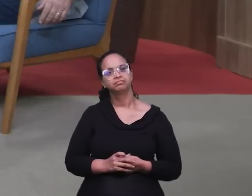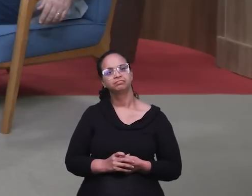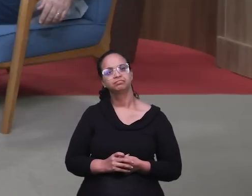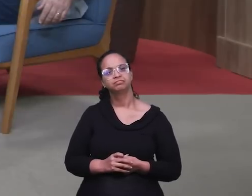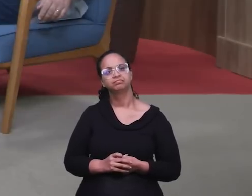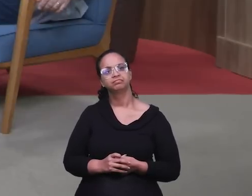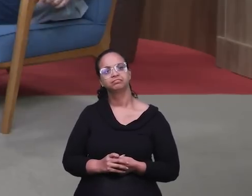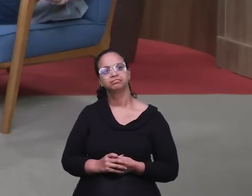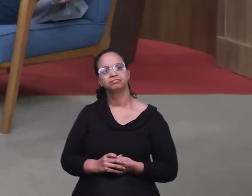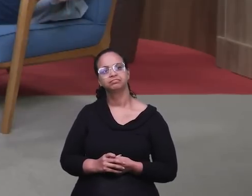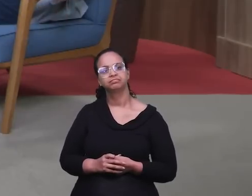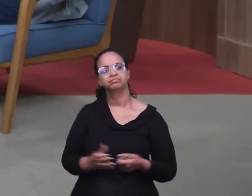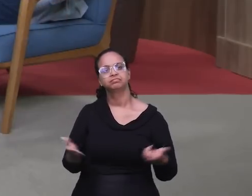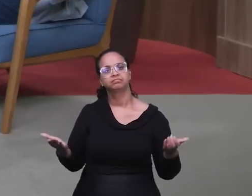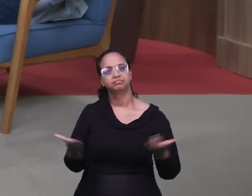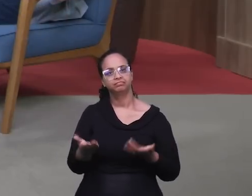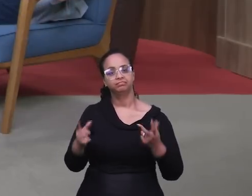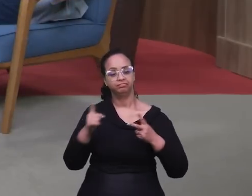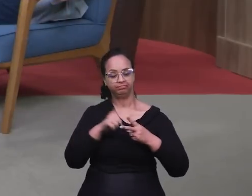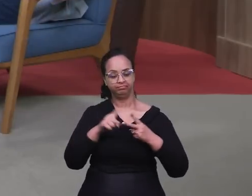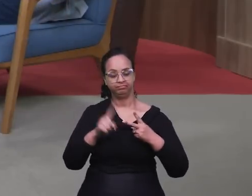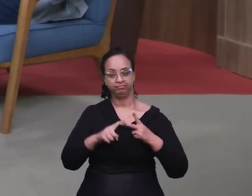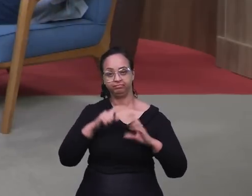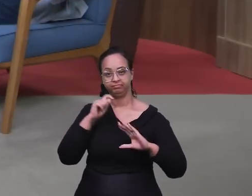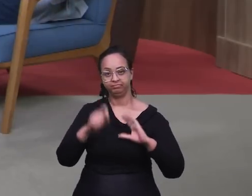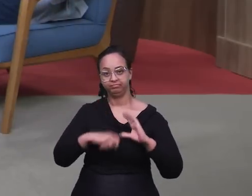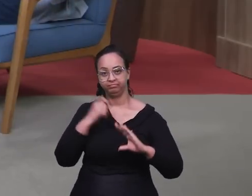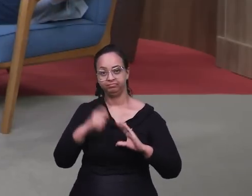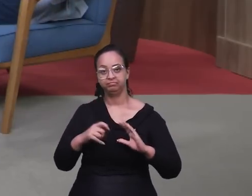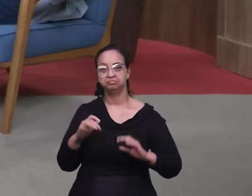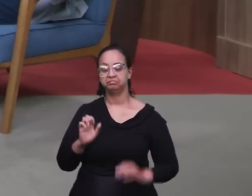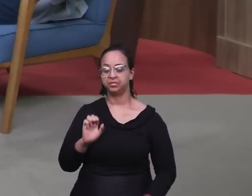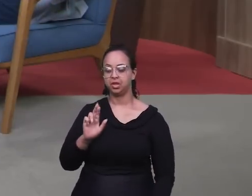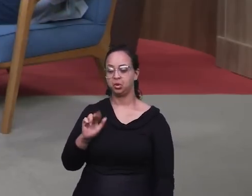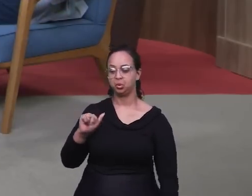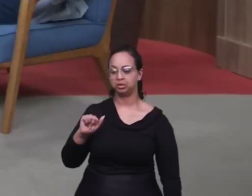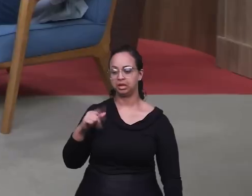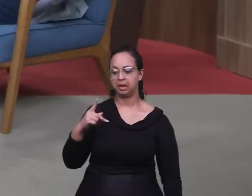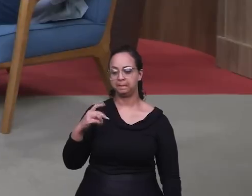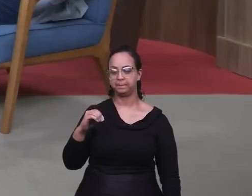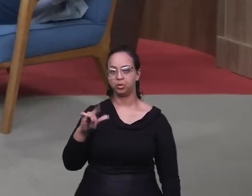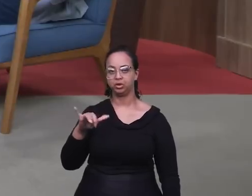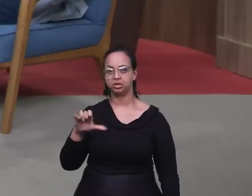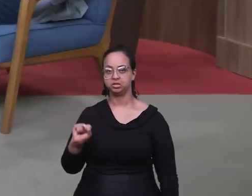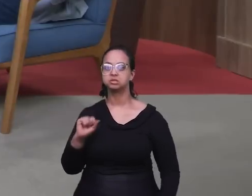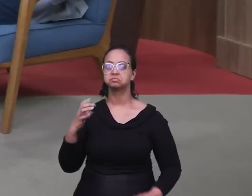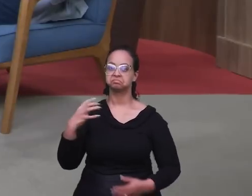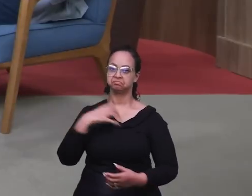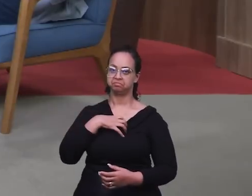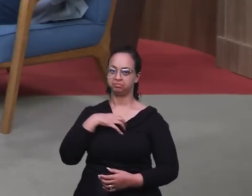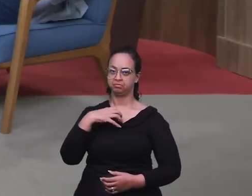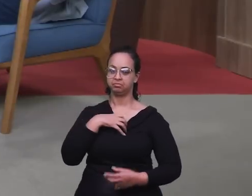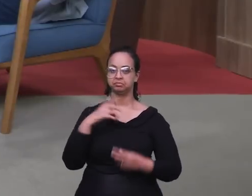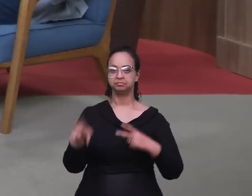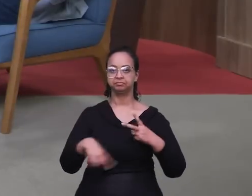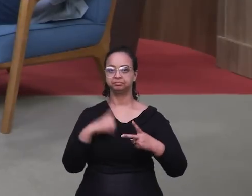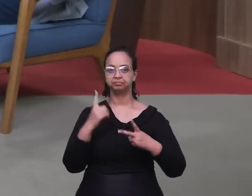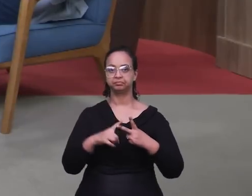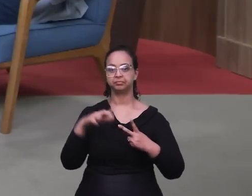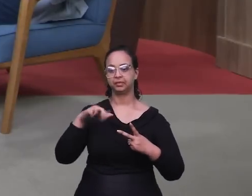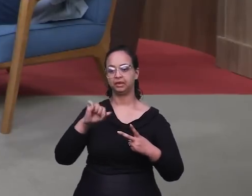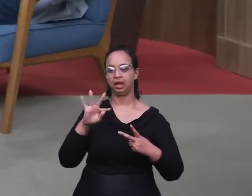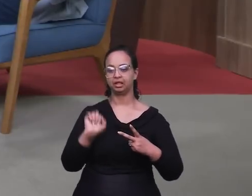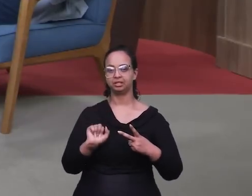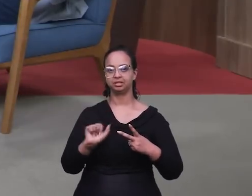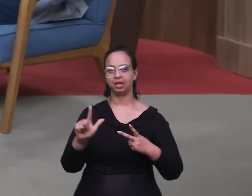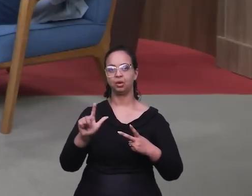aqui, Daniel, Sim. duas participações que vieram em vídeo, né? Uma veio de Eunápolis, na Bahia, nosso irmão Yuri, e outra veio de